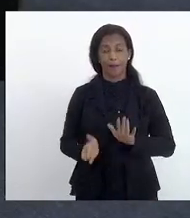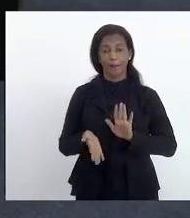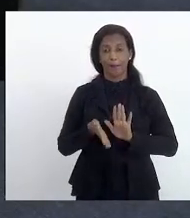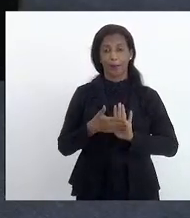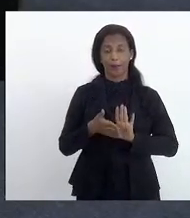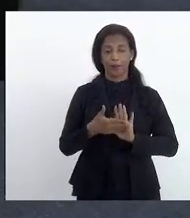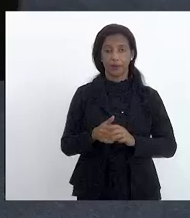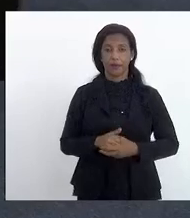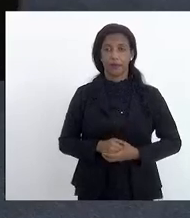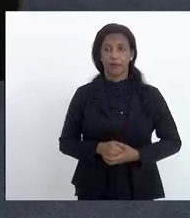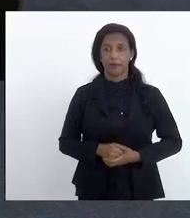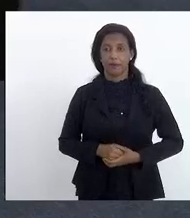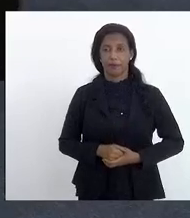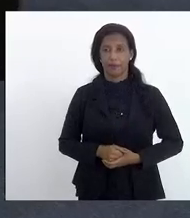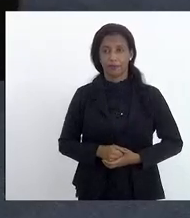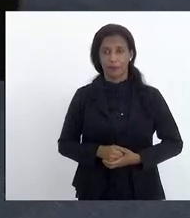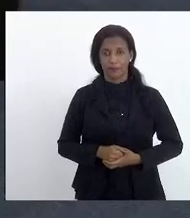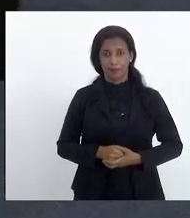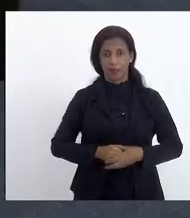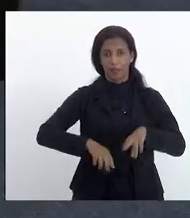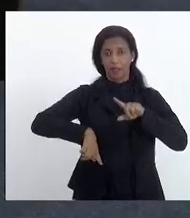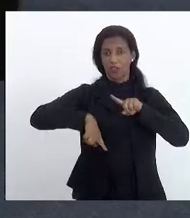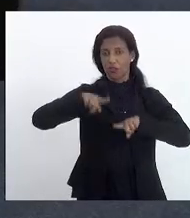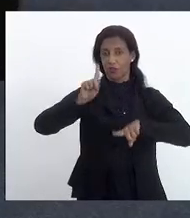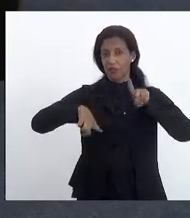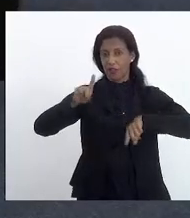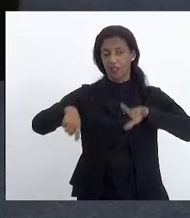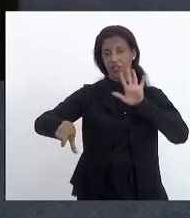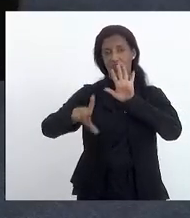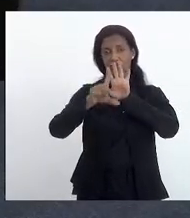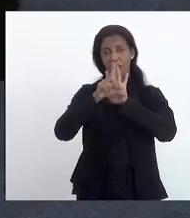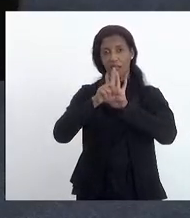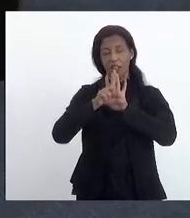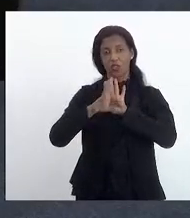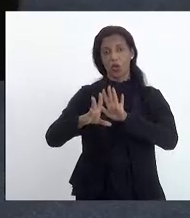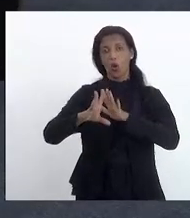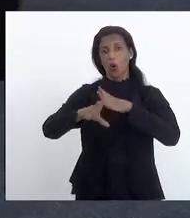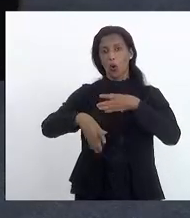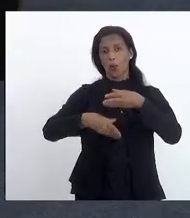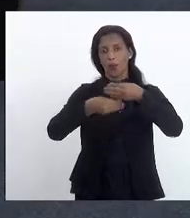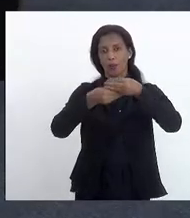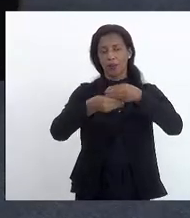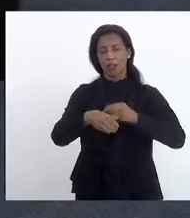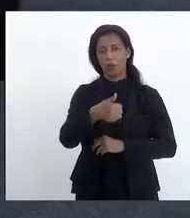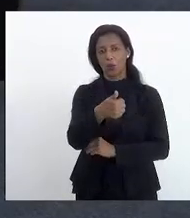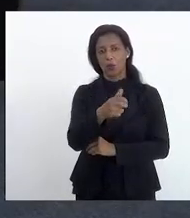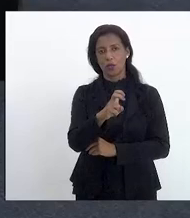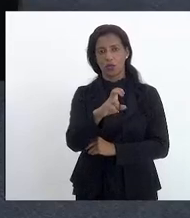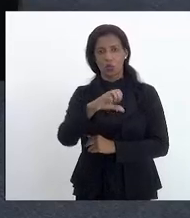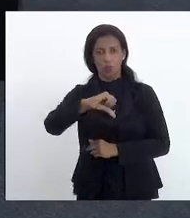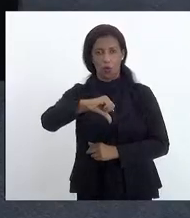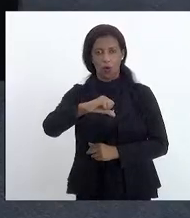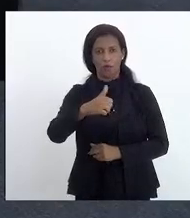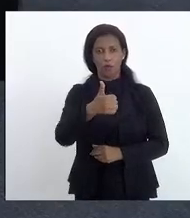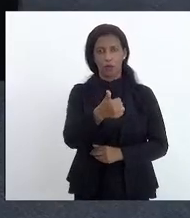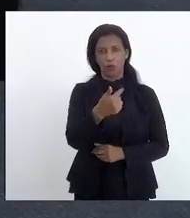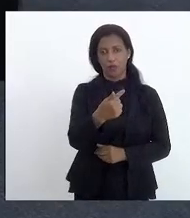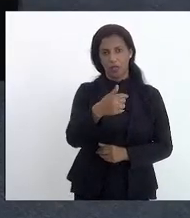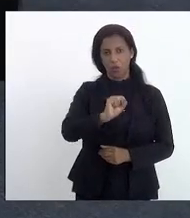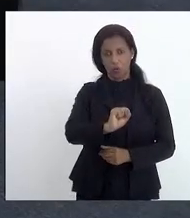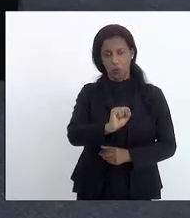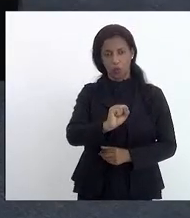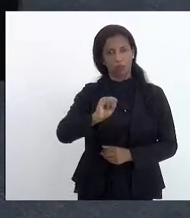propõe, nas variantes das leis complementares 159 e 178,